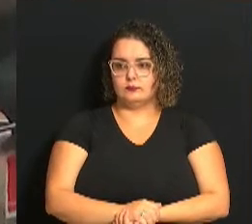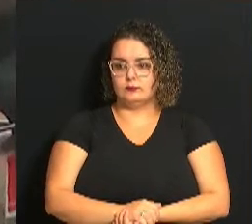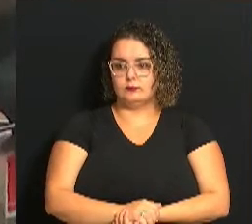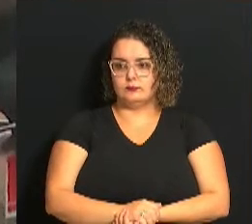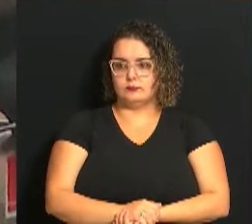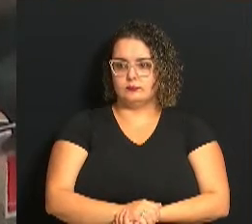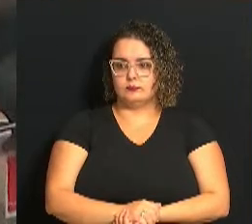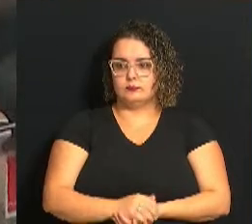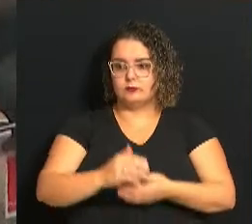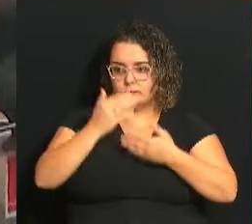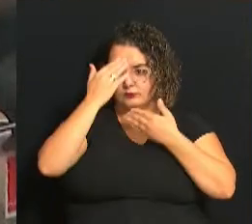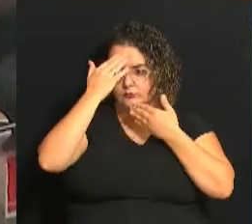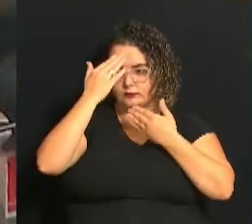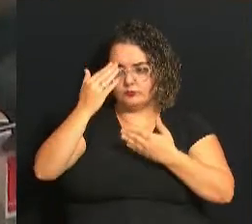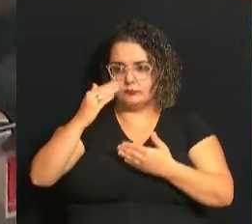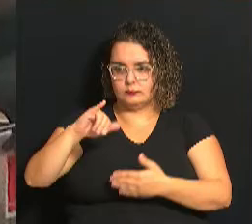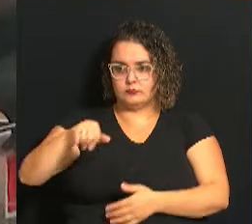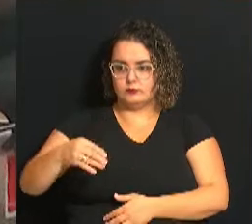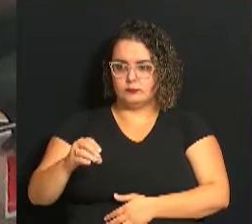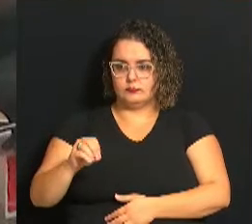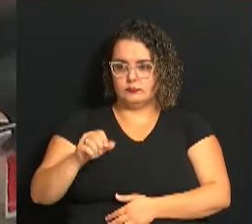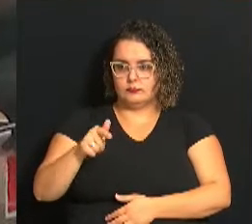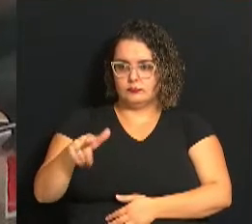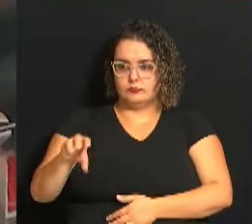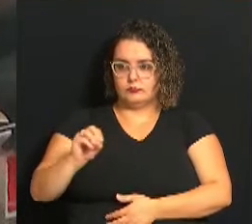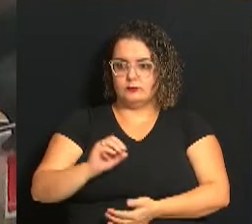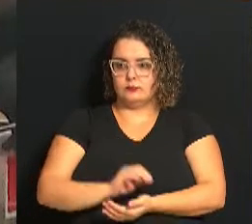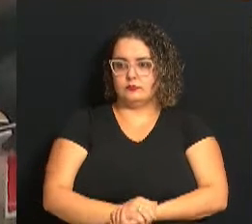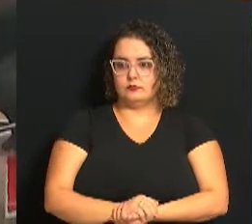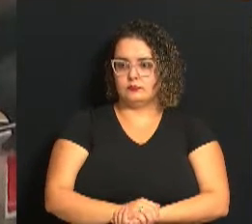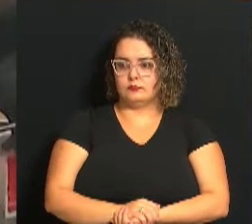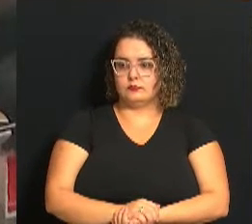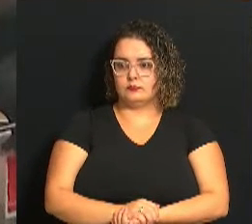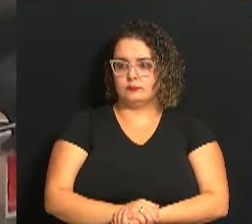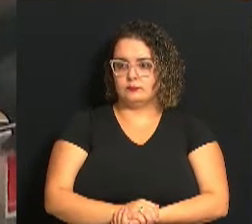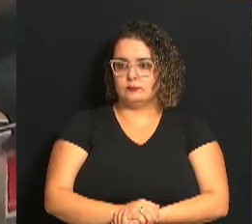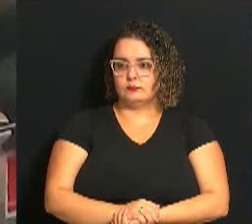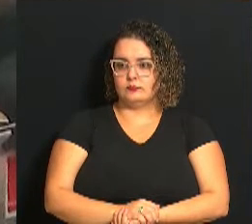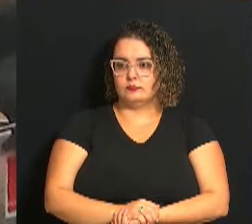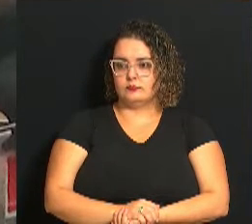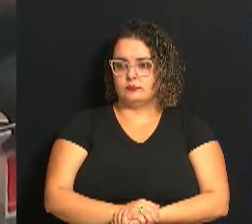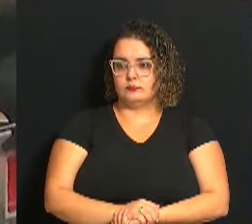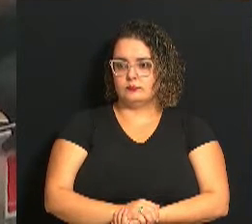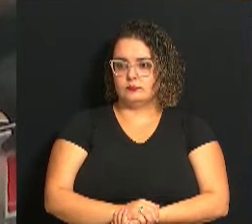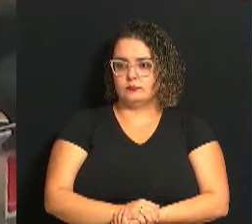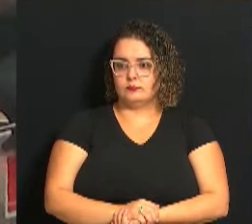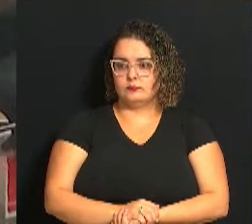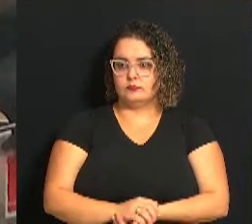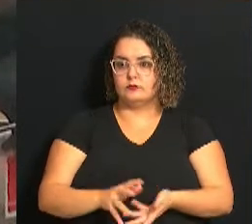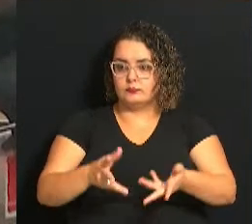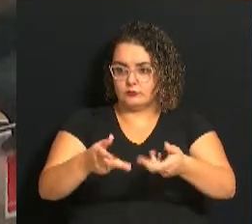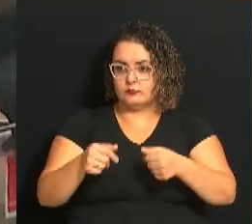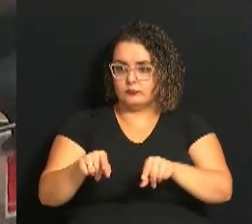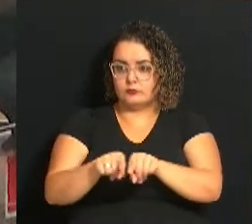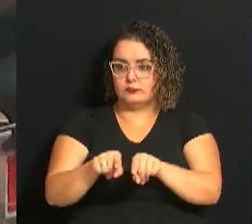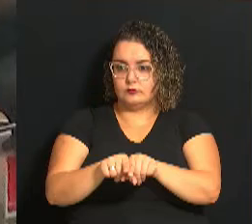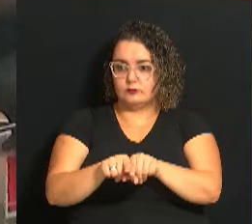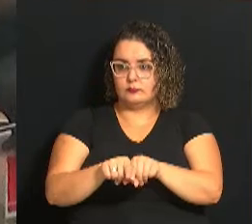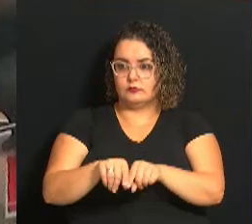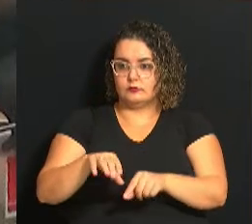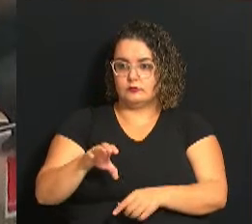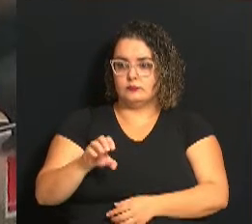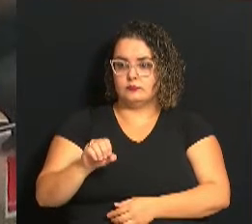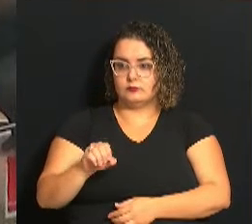Muito obrigado, senhor João. Eu gostaria de passar a palavra e também convidar, caso queira, a secretária Carolina